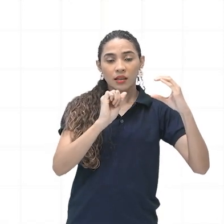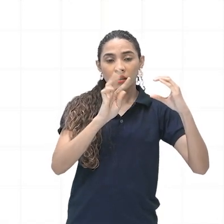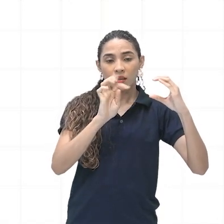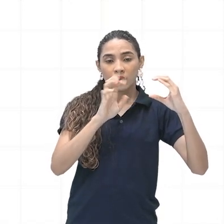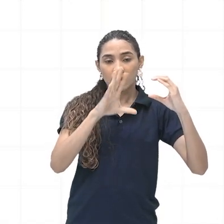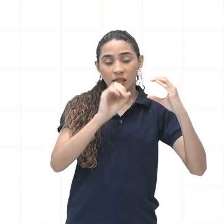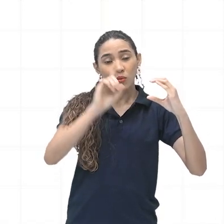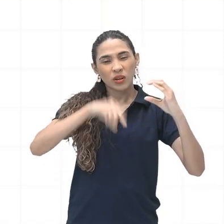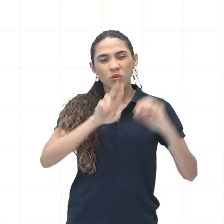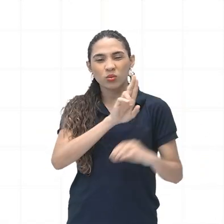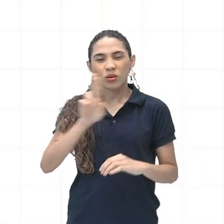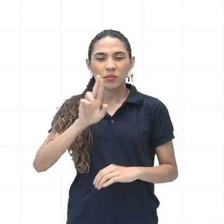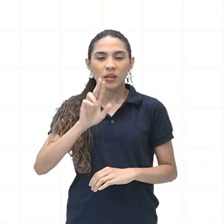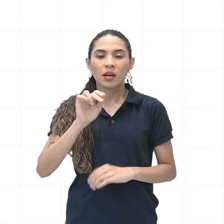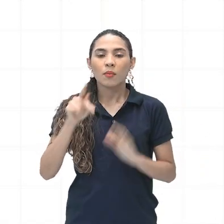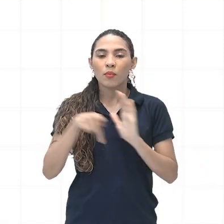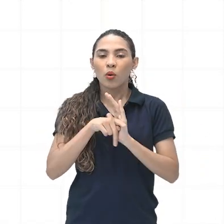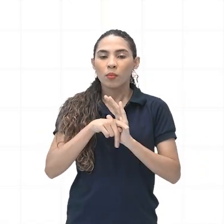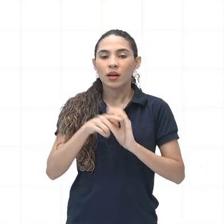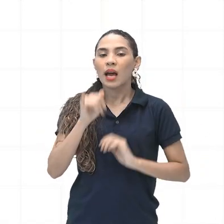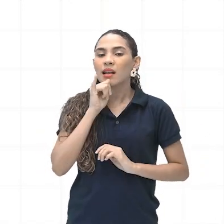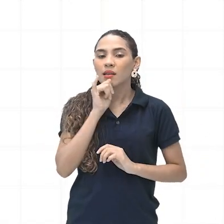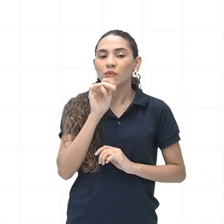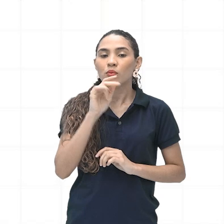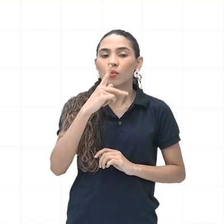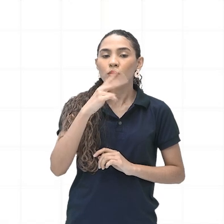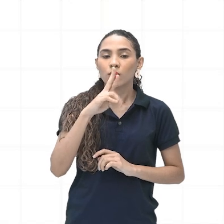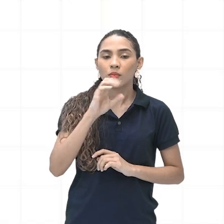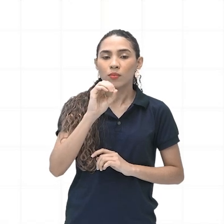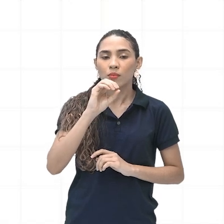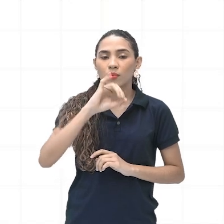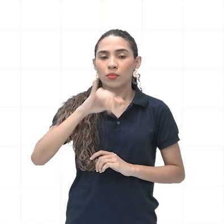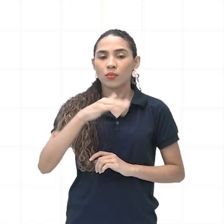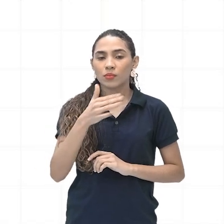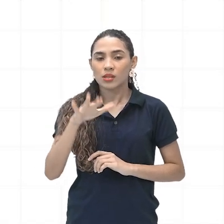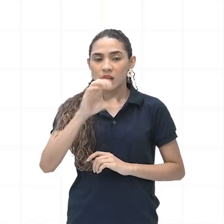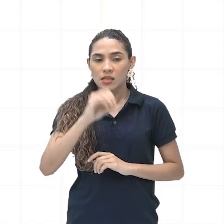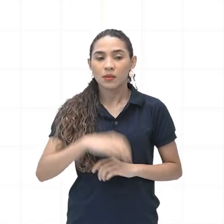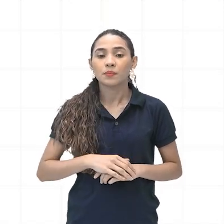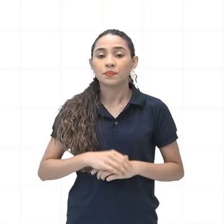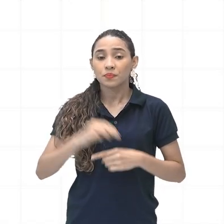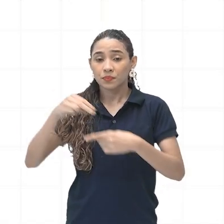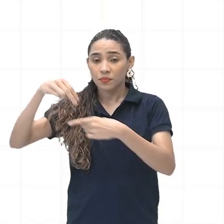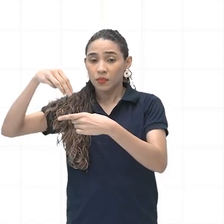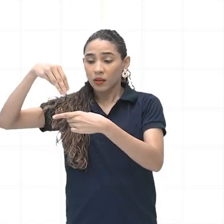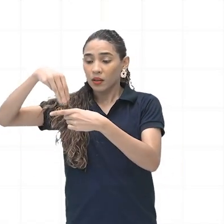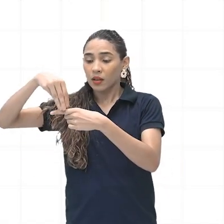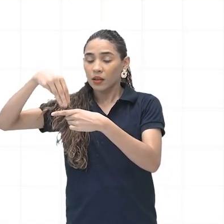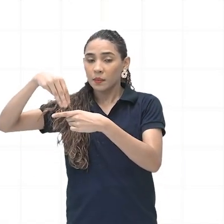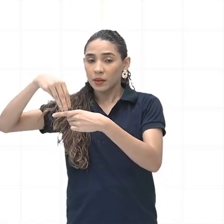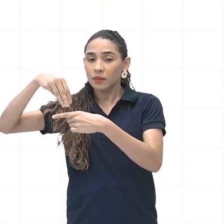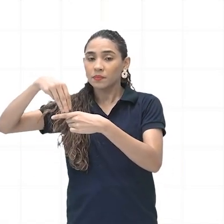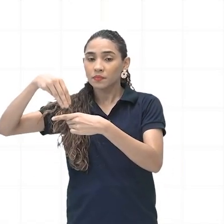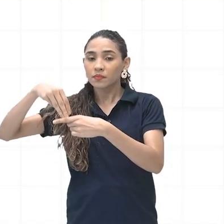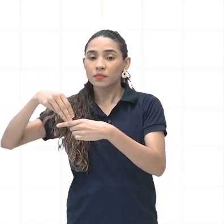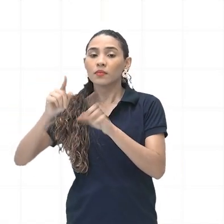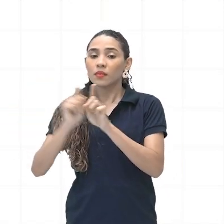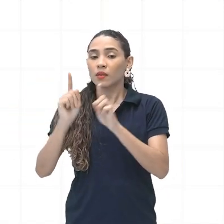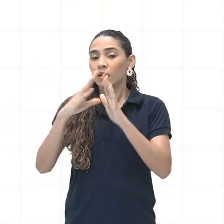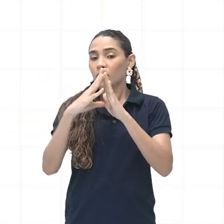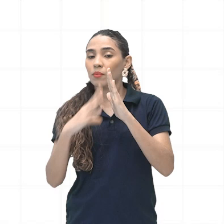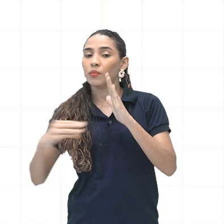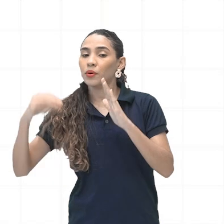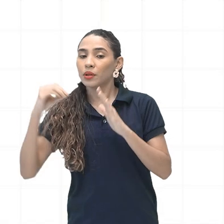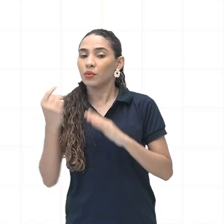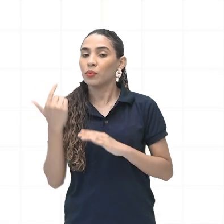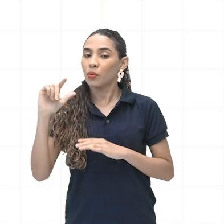de projeção desse cateto na hipotenusa. E o M será a projeção